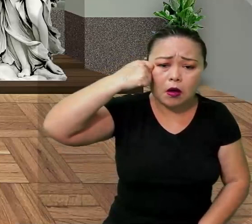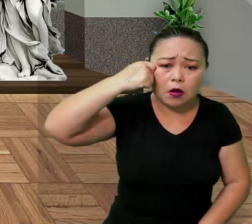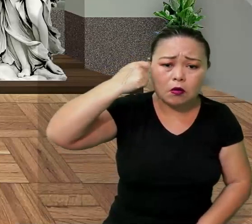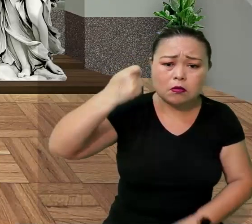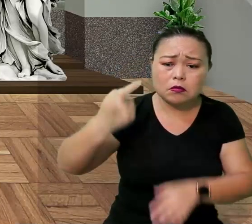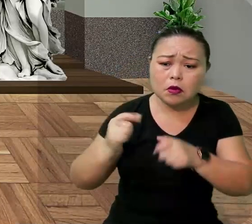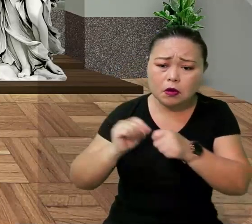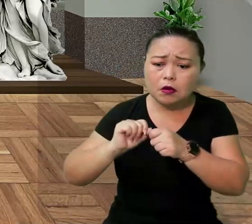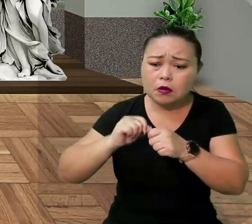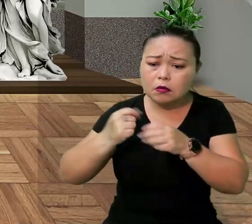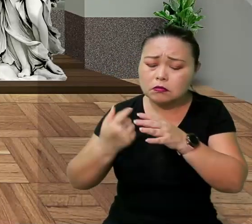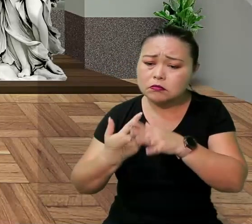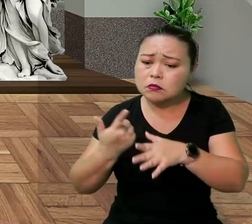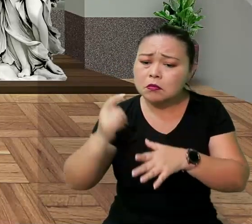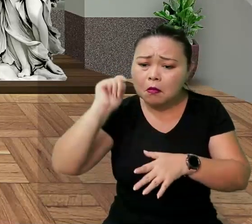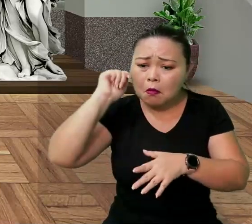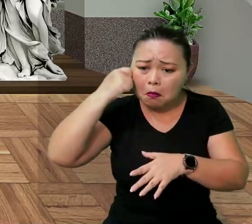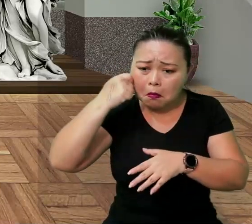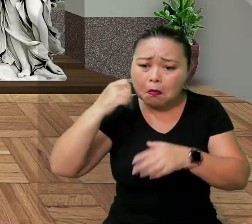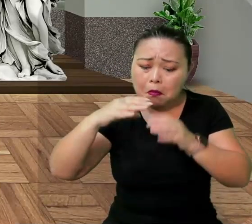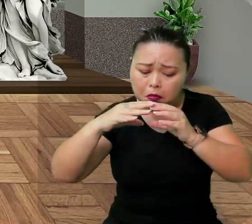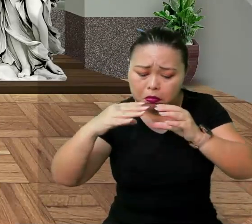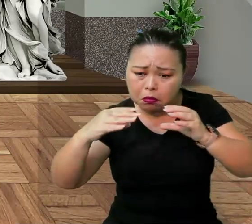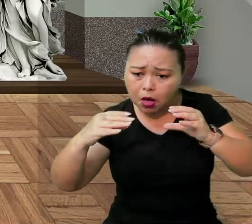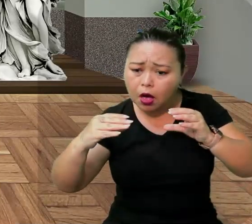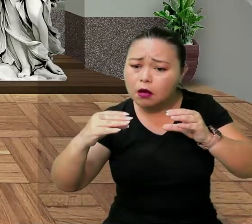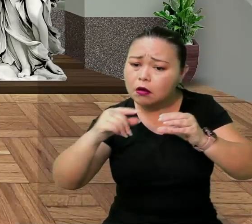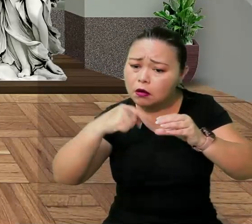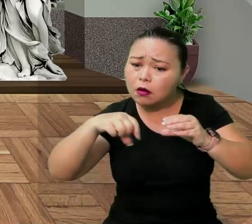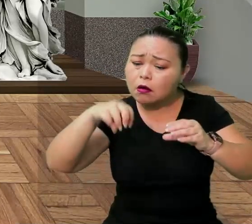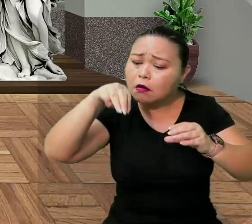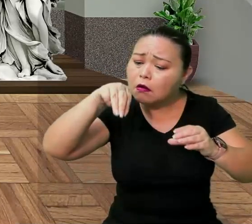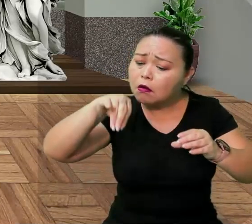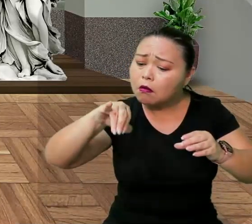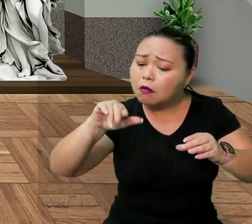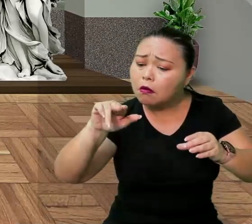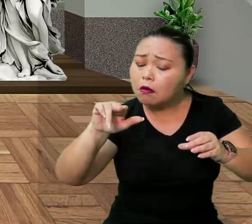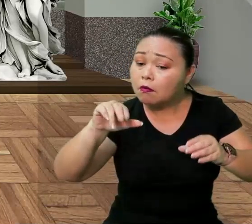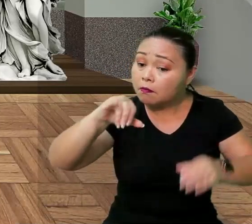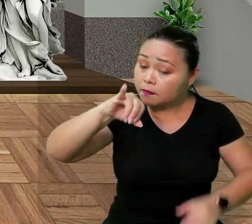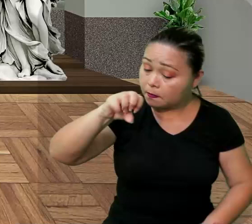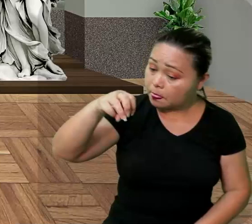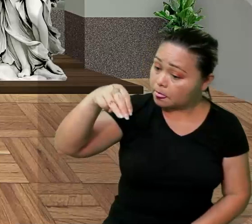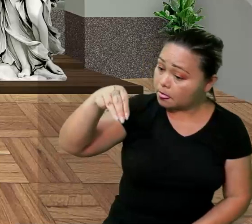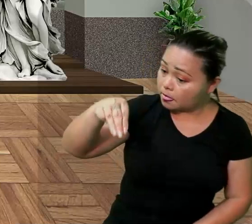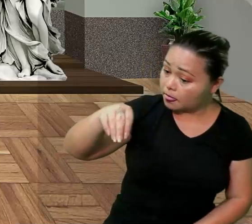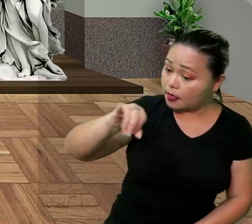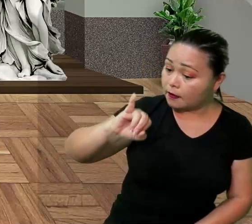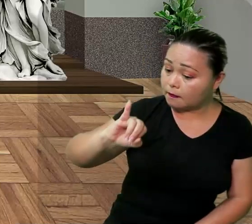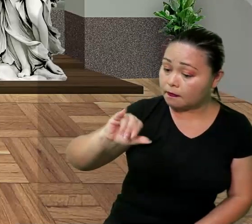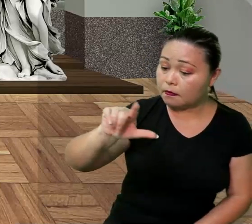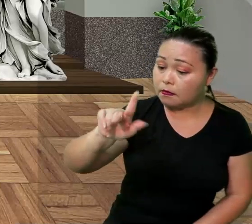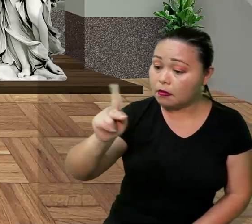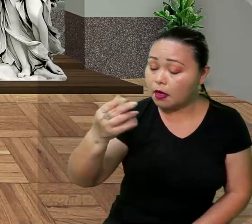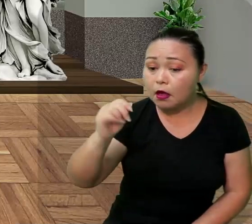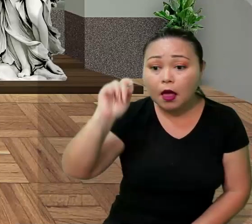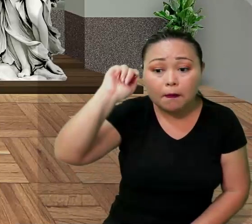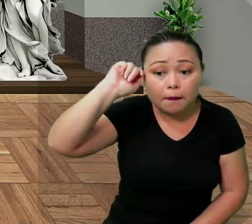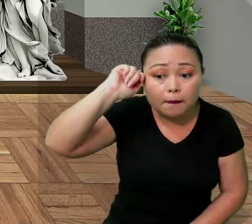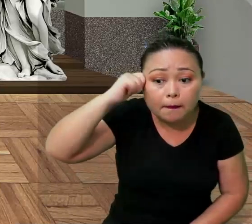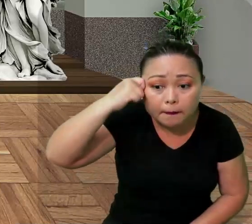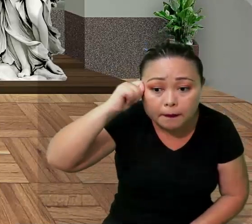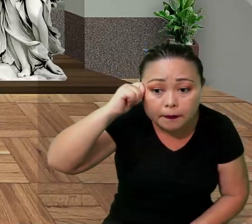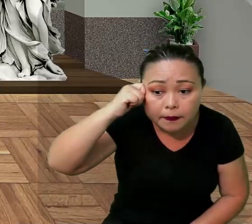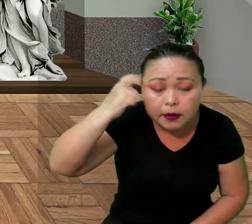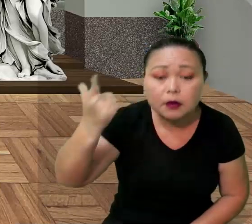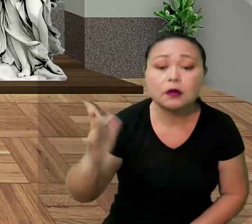o milho preto. É o milho preto, exato. Os grãos são pretinho, coisa incrível. E